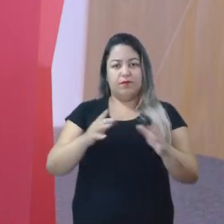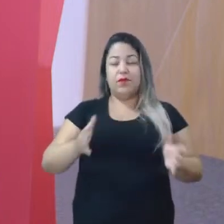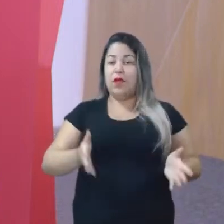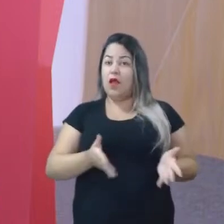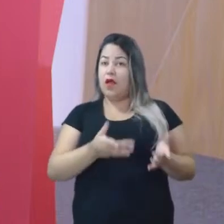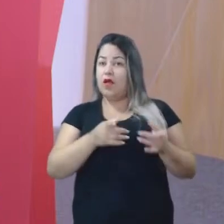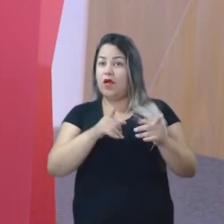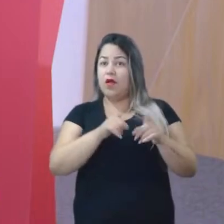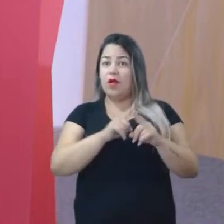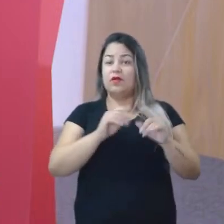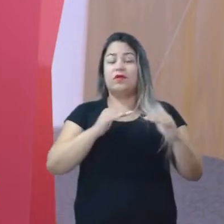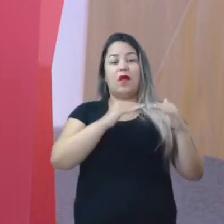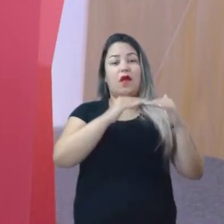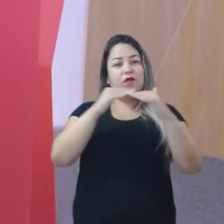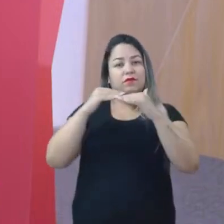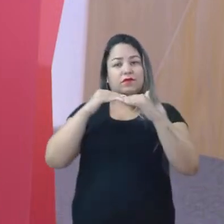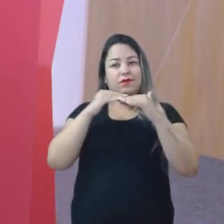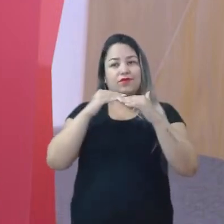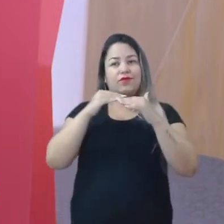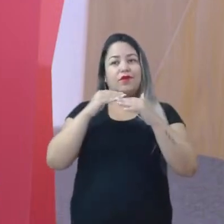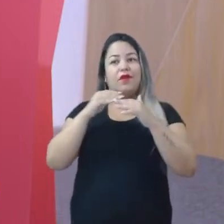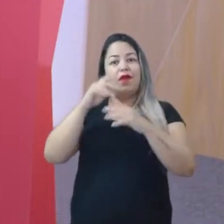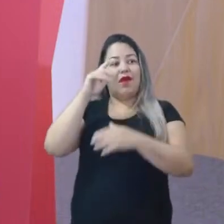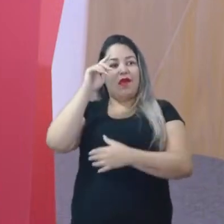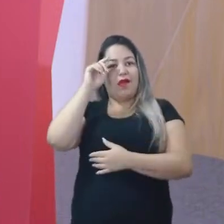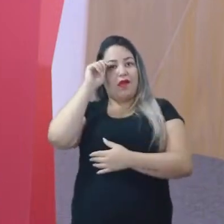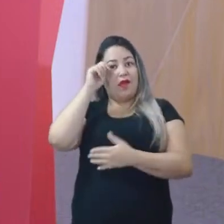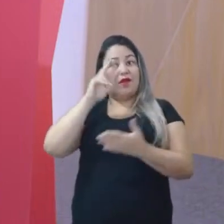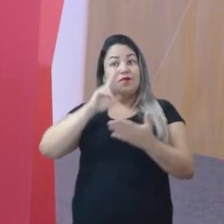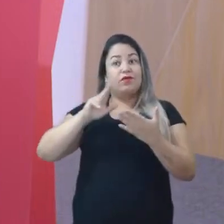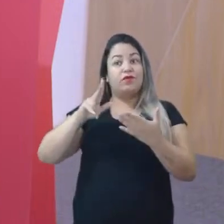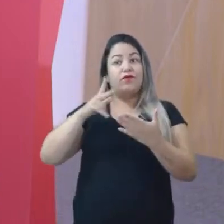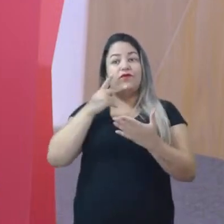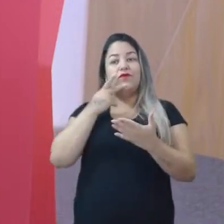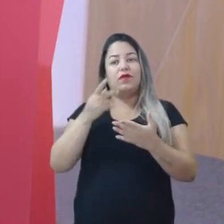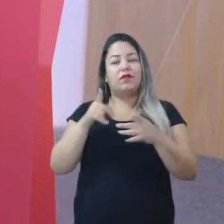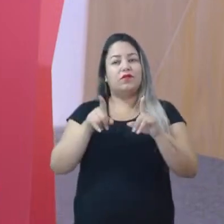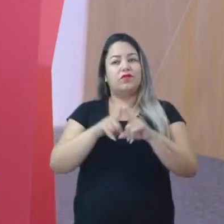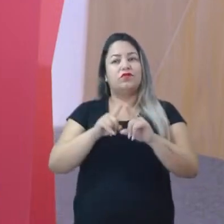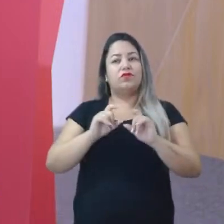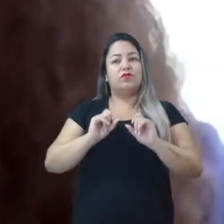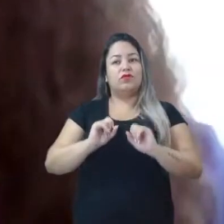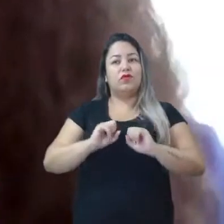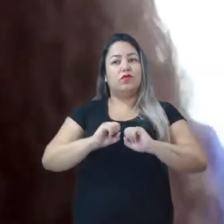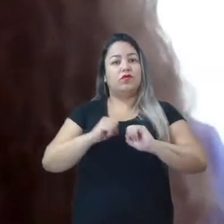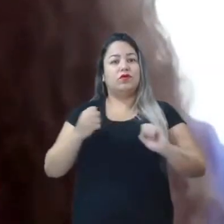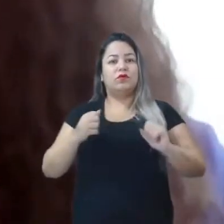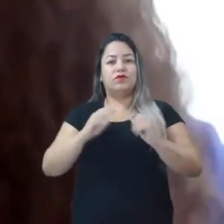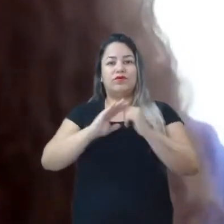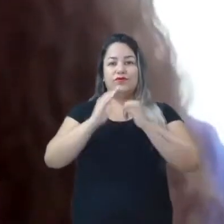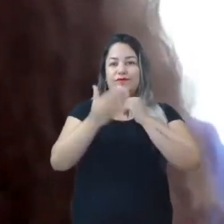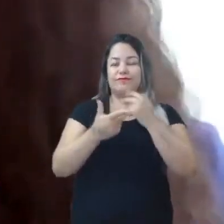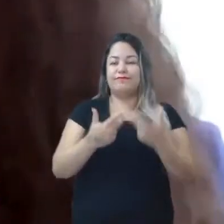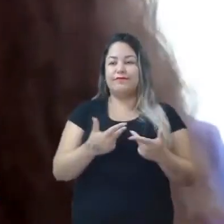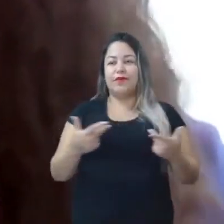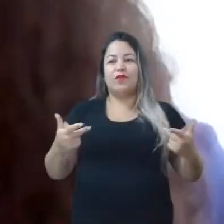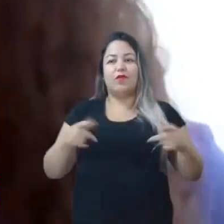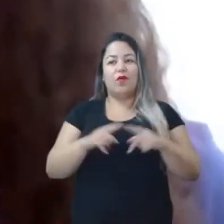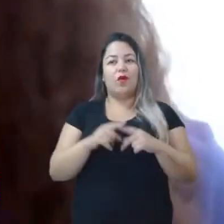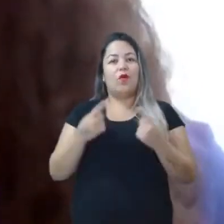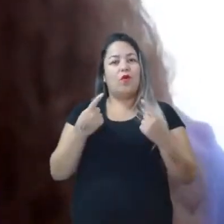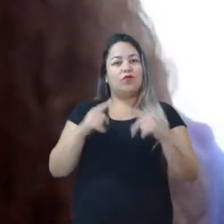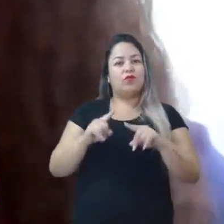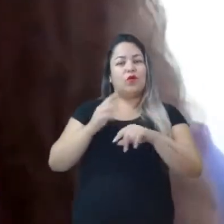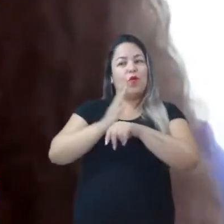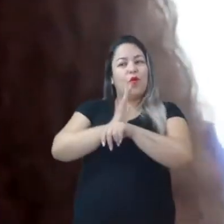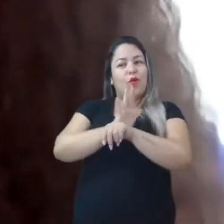igualdade racial? Matheus, eu vou começar te dizendo que eu sou um dos grandes frutos da Secretaria Nacional de Combate ao Racismo,